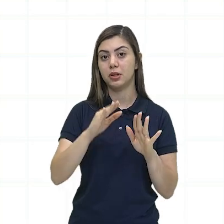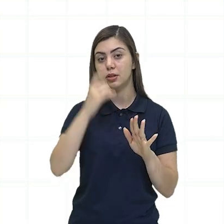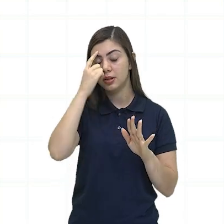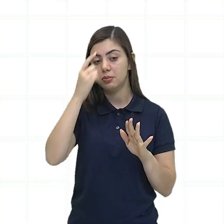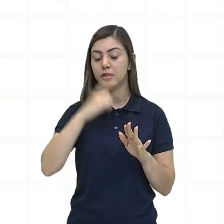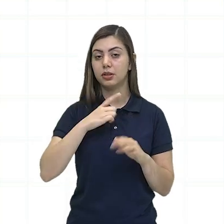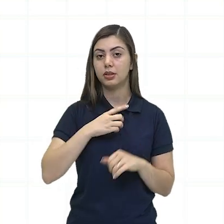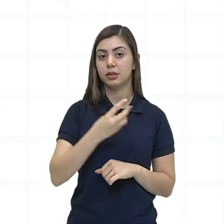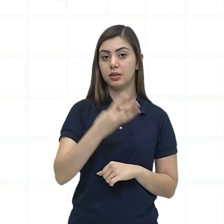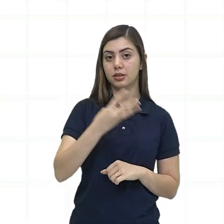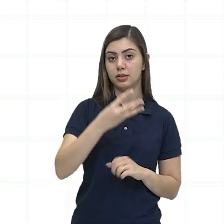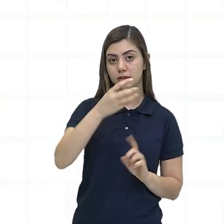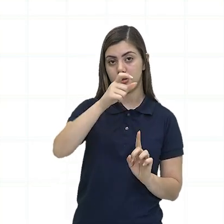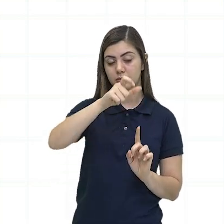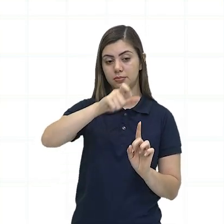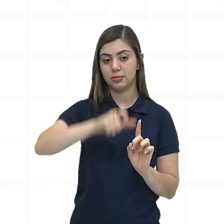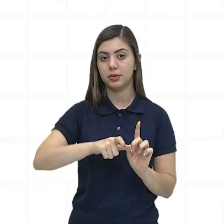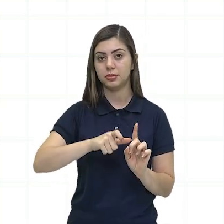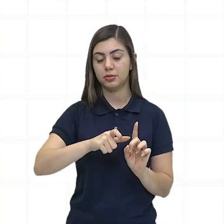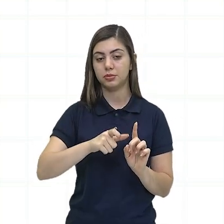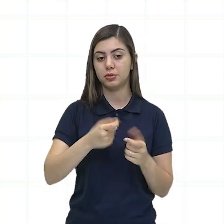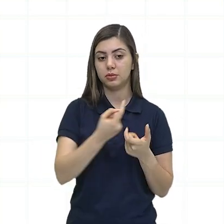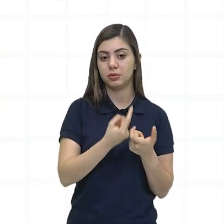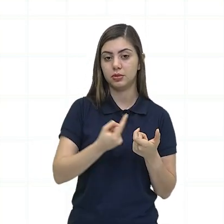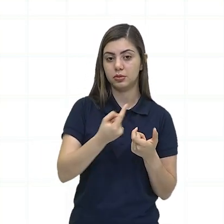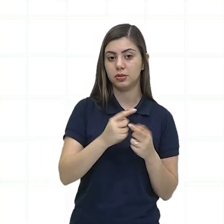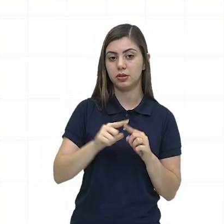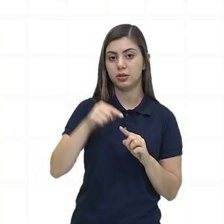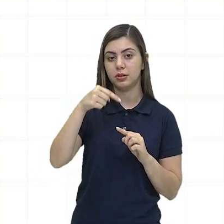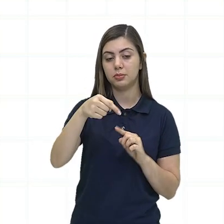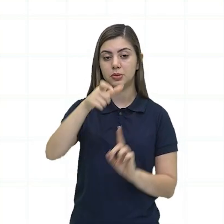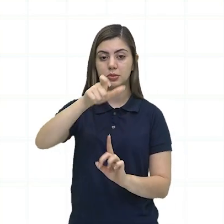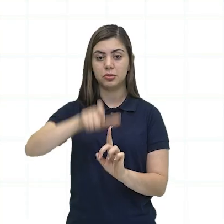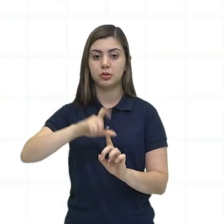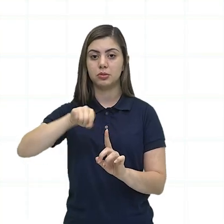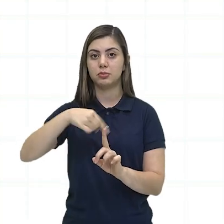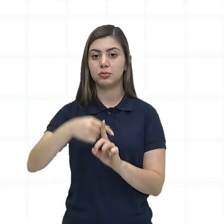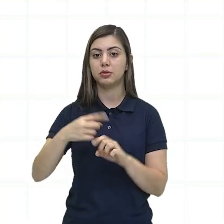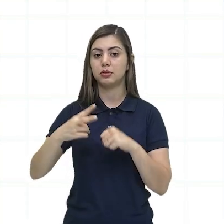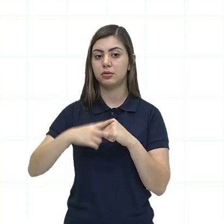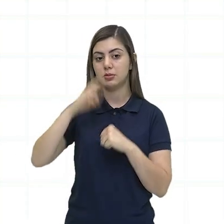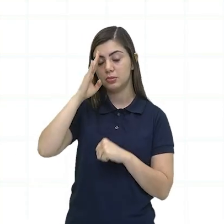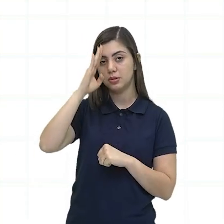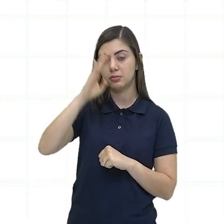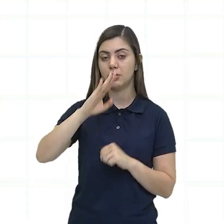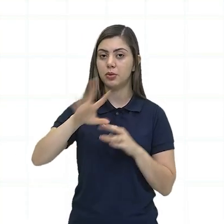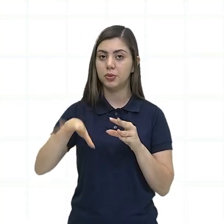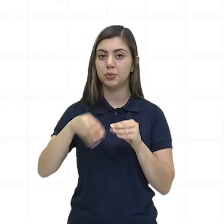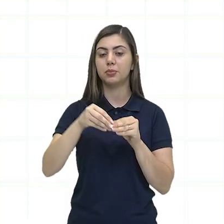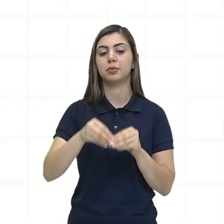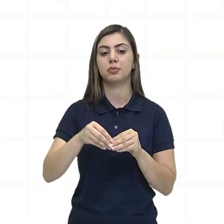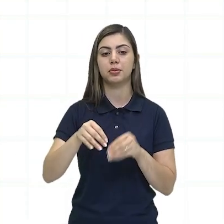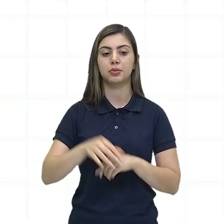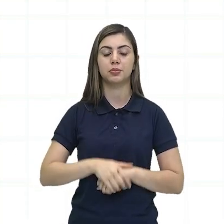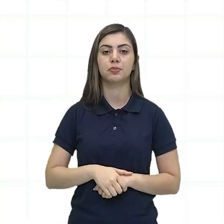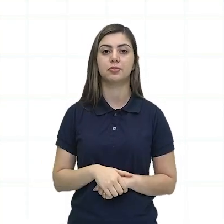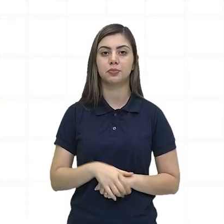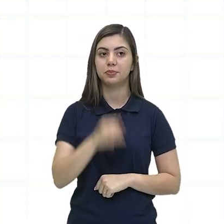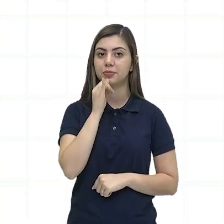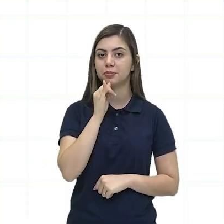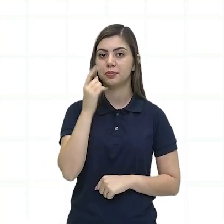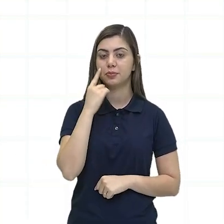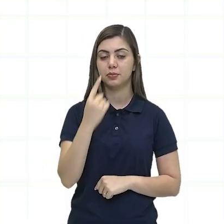pessoa do singular. Depois dele vem o sujeito, o verbo principal e o complemento. Então, olha só, do you prefer